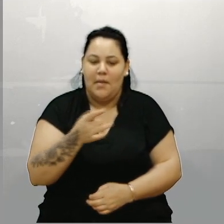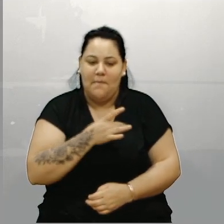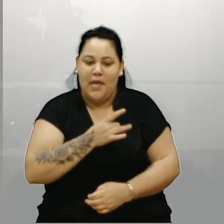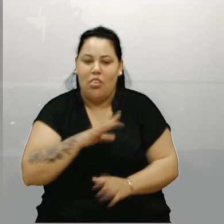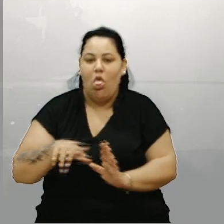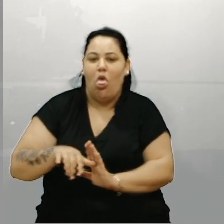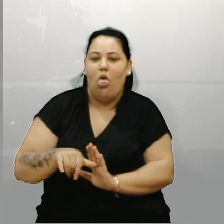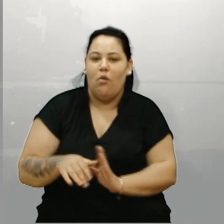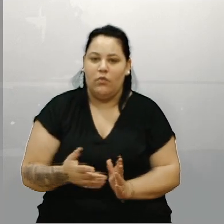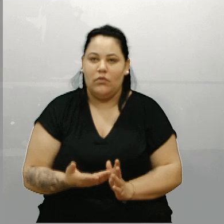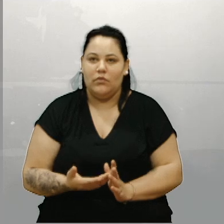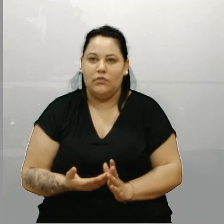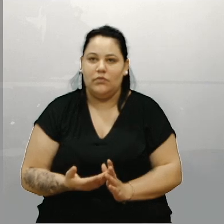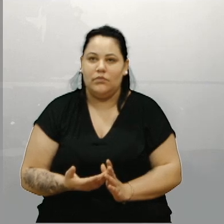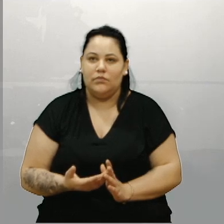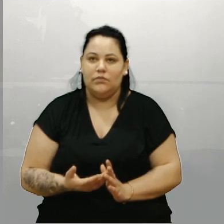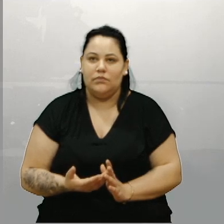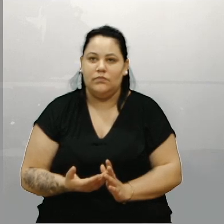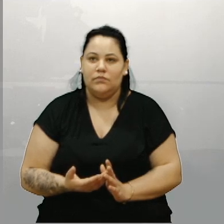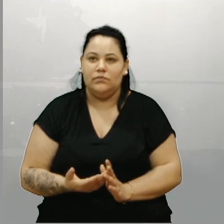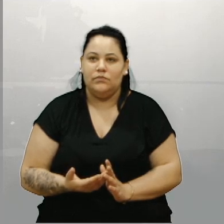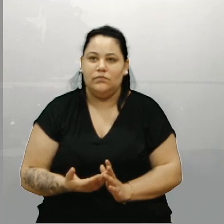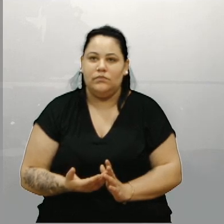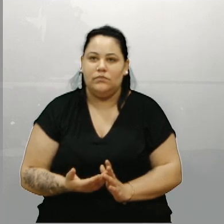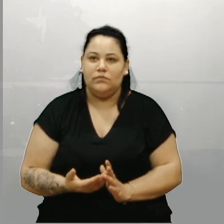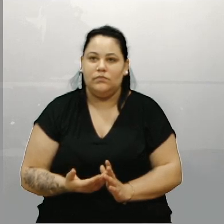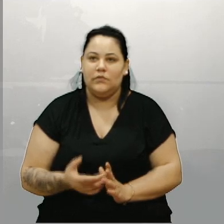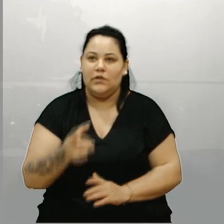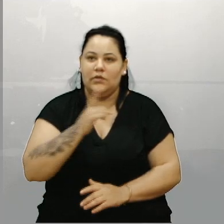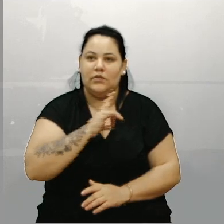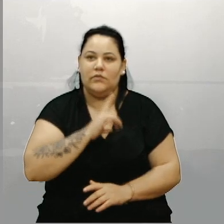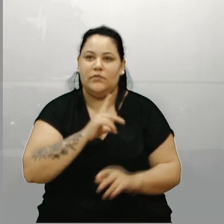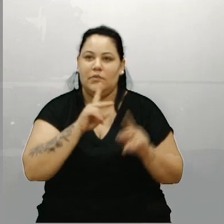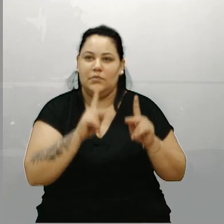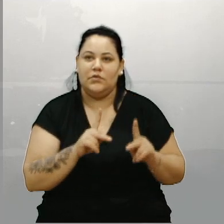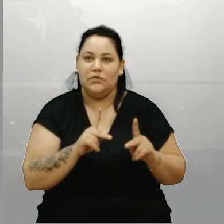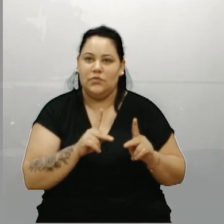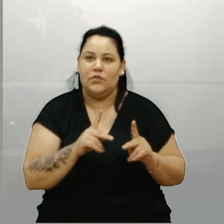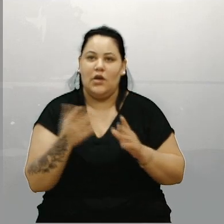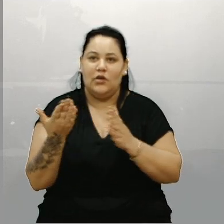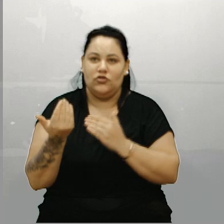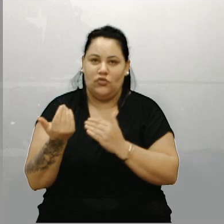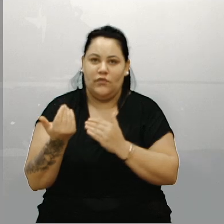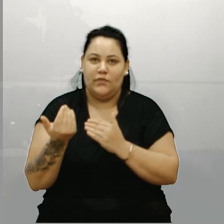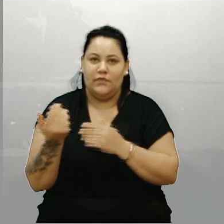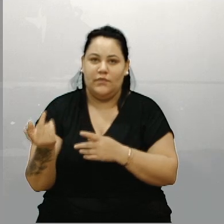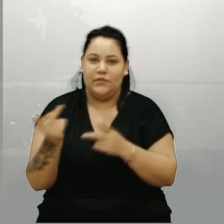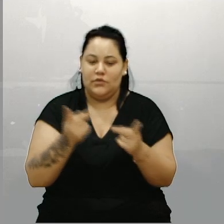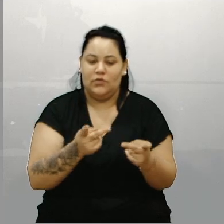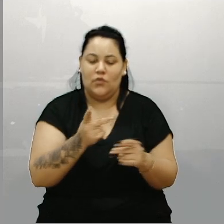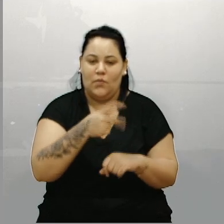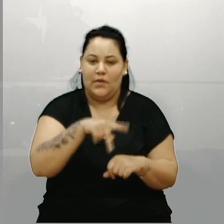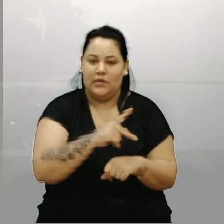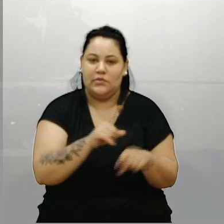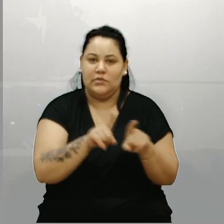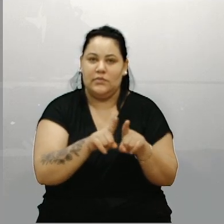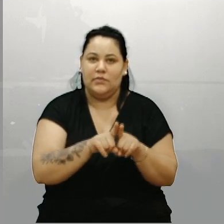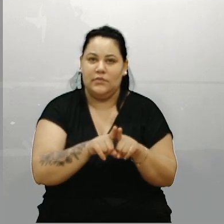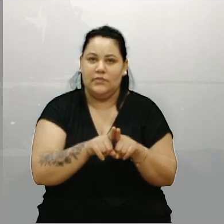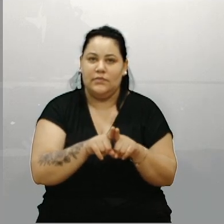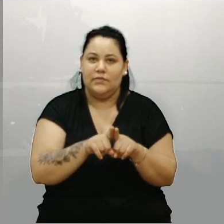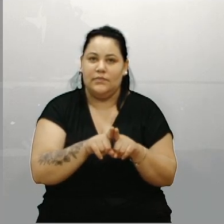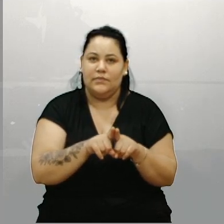assaltado. E aí teve um pessoal da Jovem Pan que esteve visitando o país, El